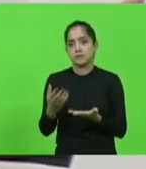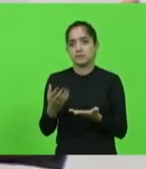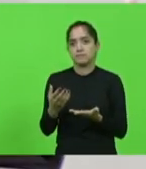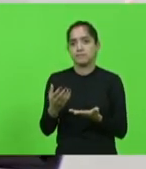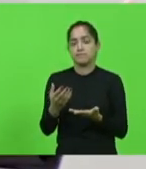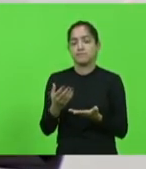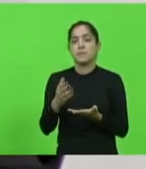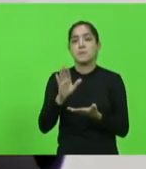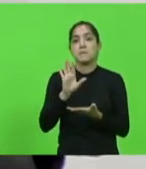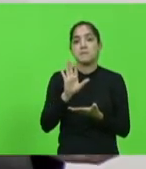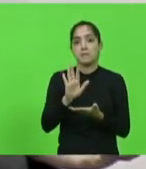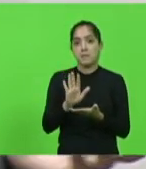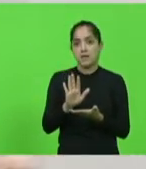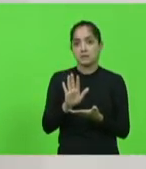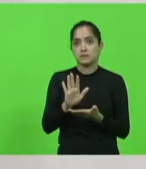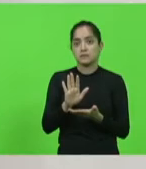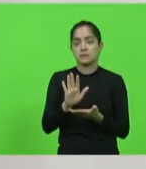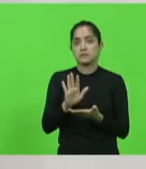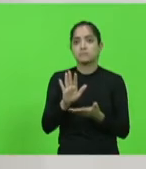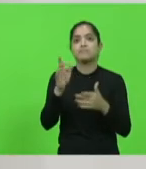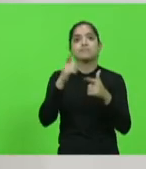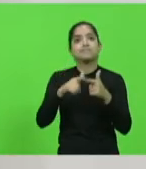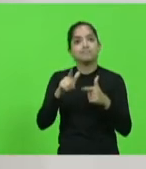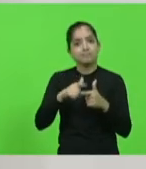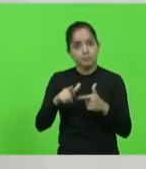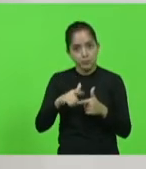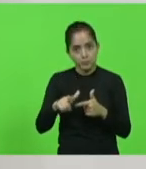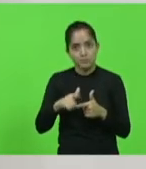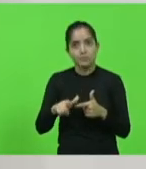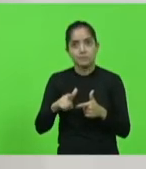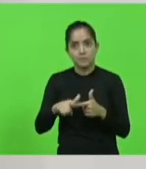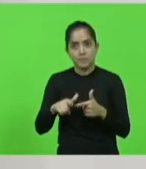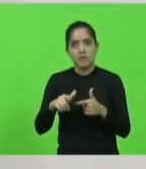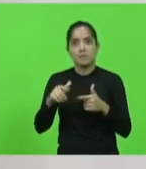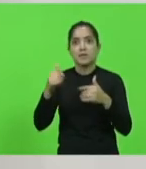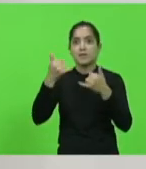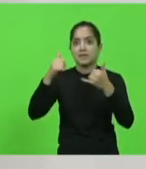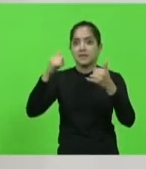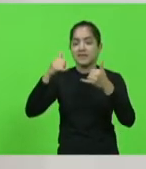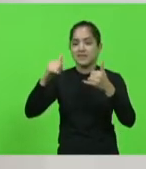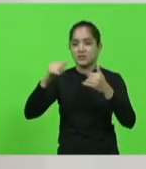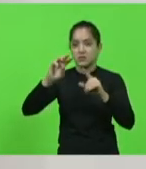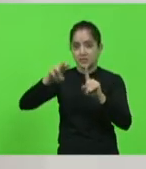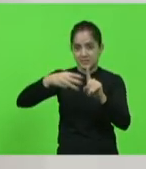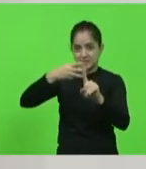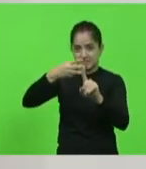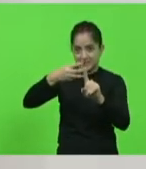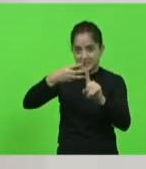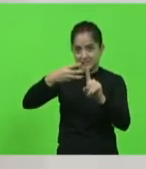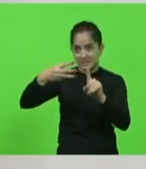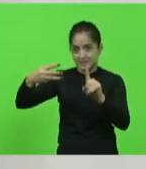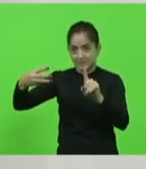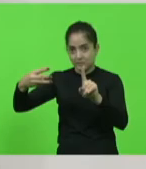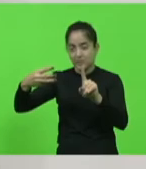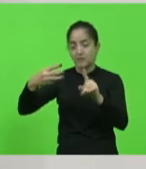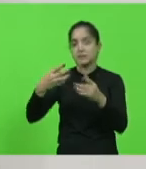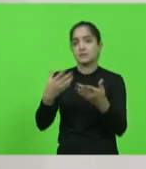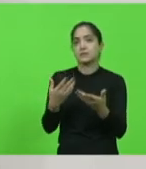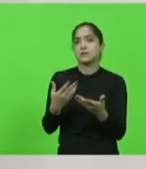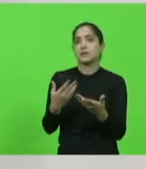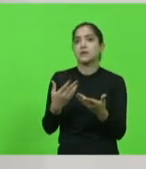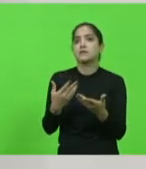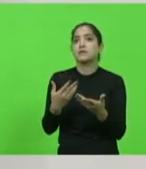entanto, nós estamos com um problema sério, que é da energia trifásica no interior, né, deputada Marlene, que nós